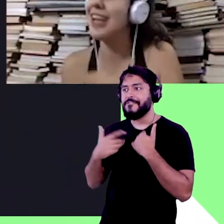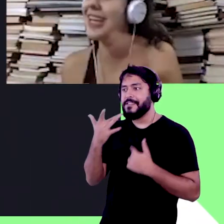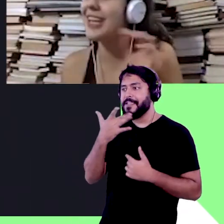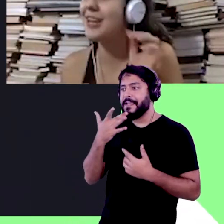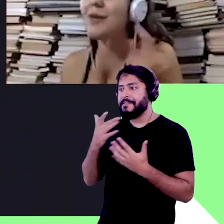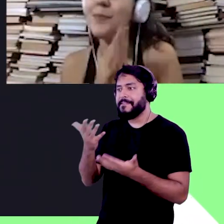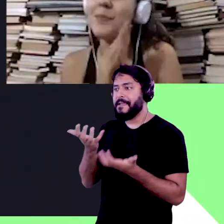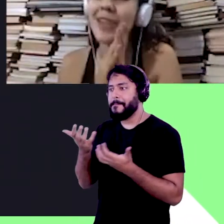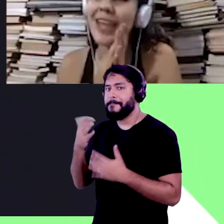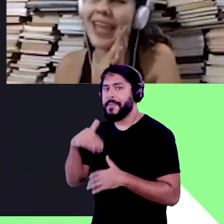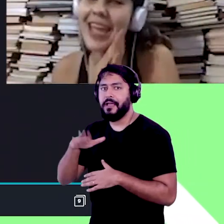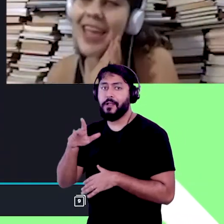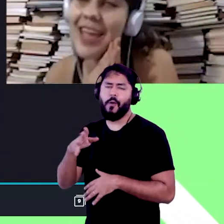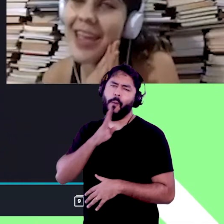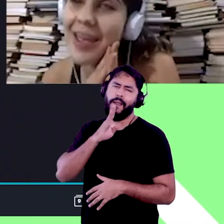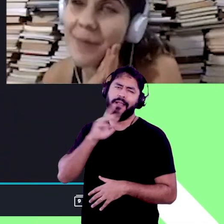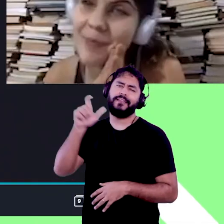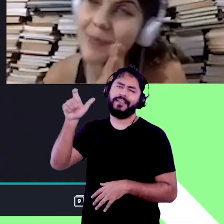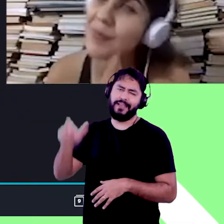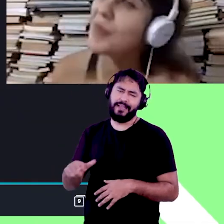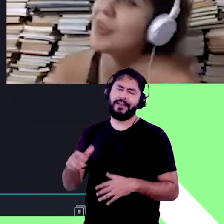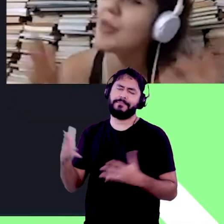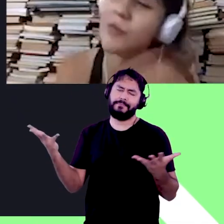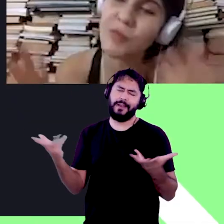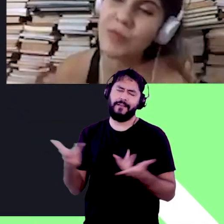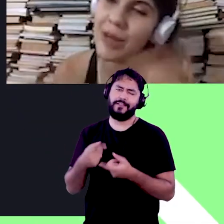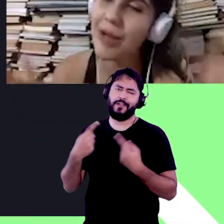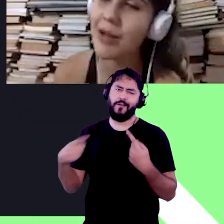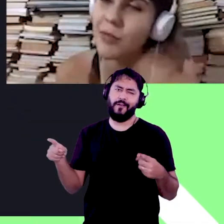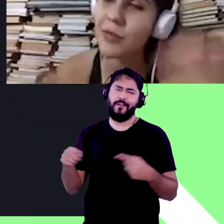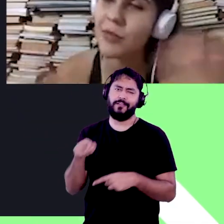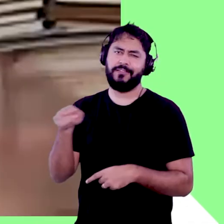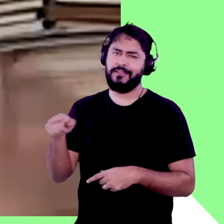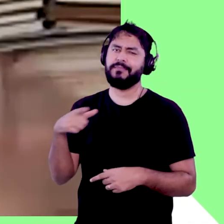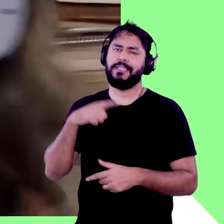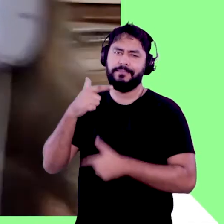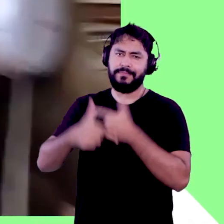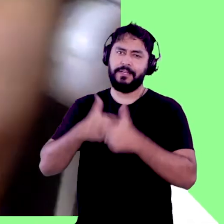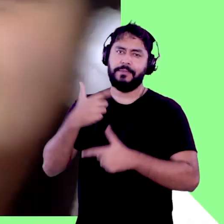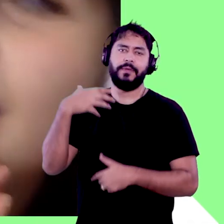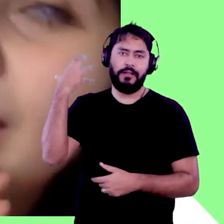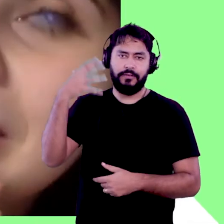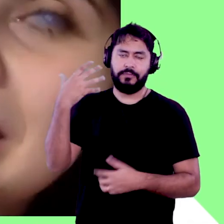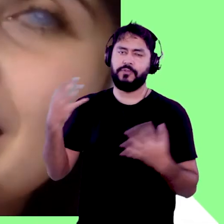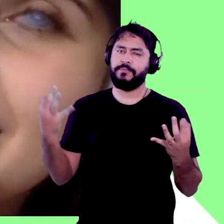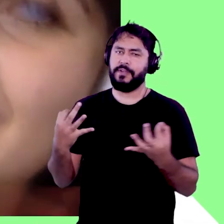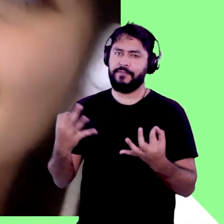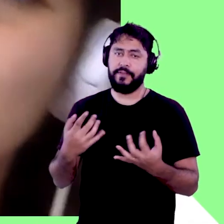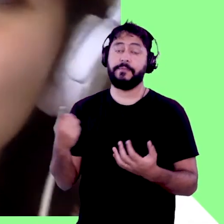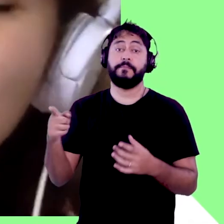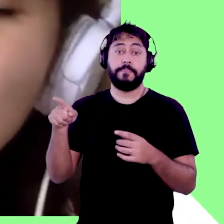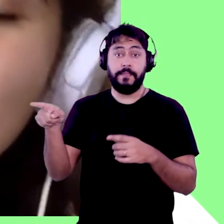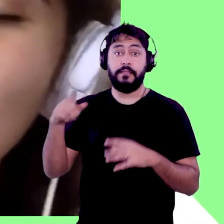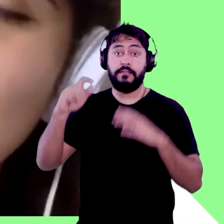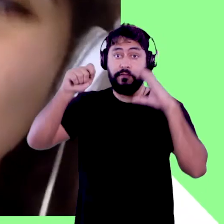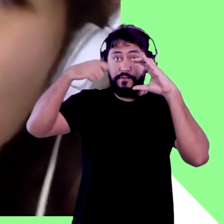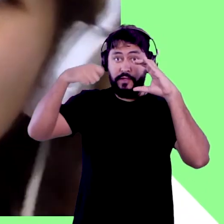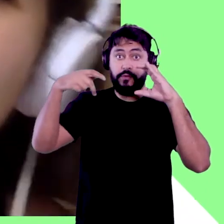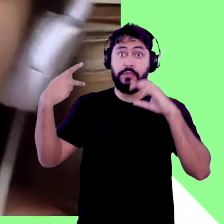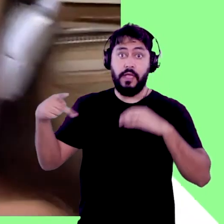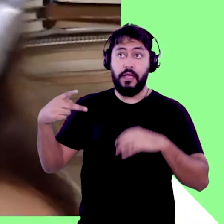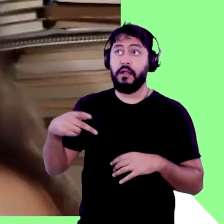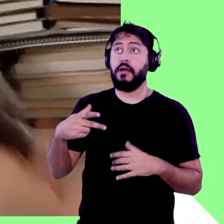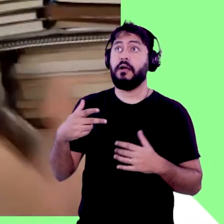ela é incrível. Enfim, tem um trabalho musical e esse clipe, né, ela traz muito